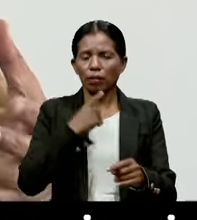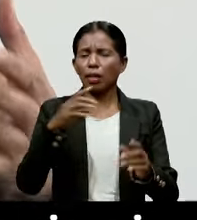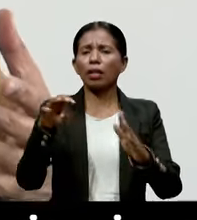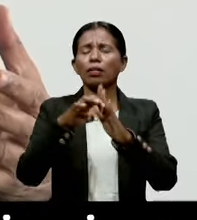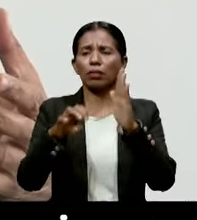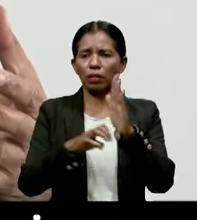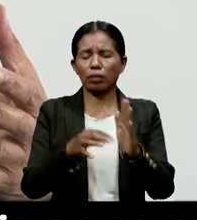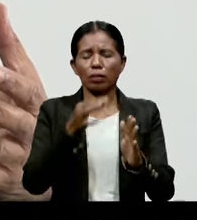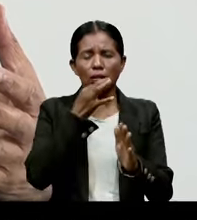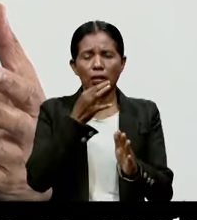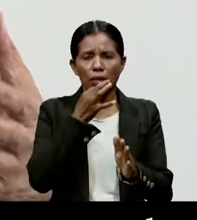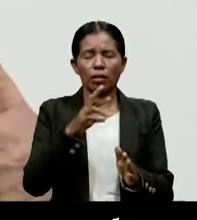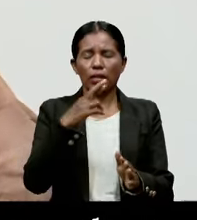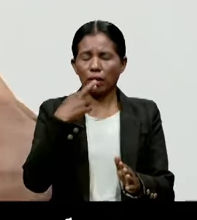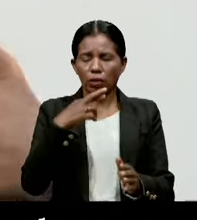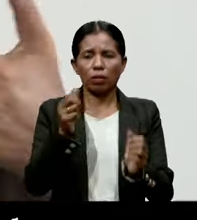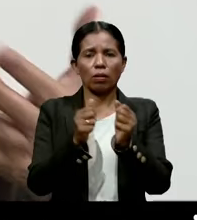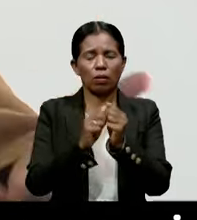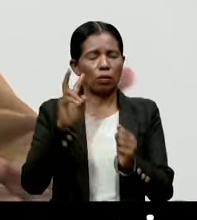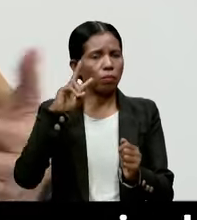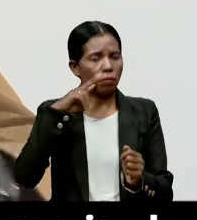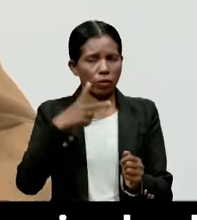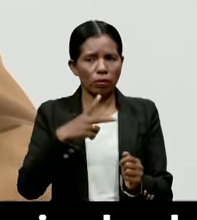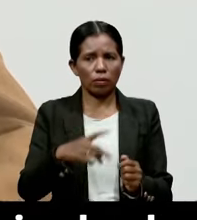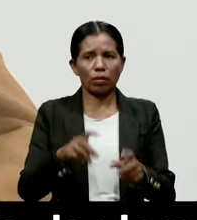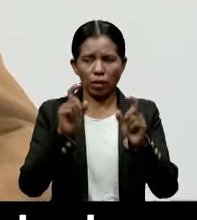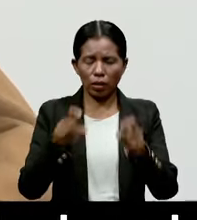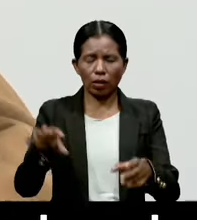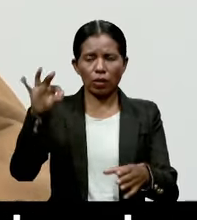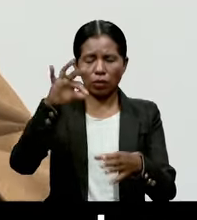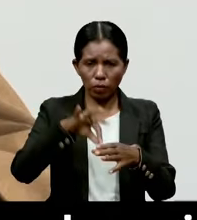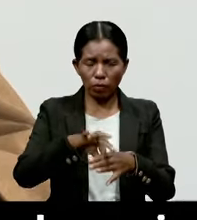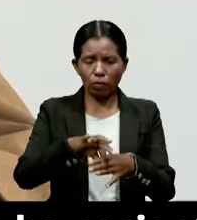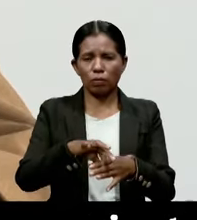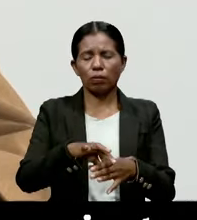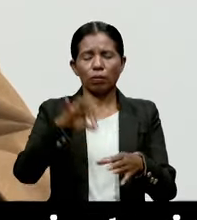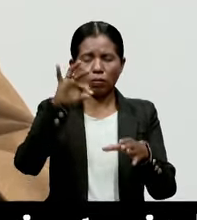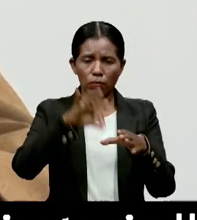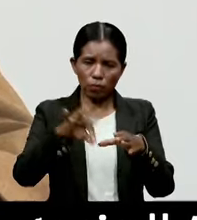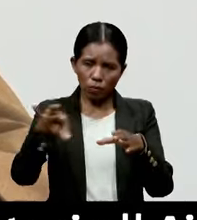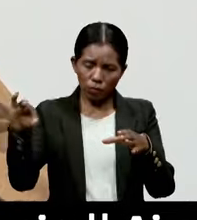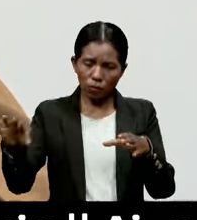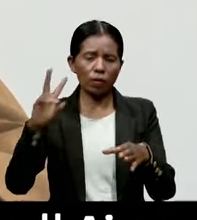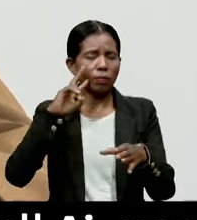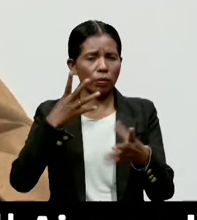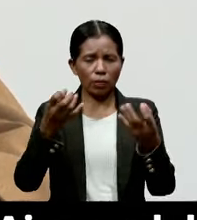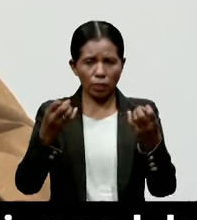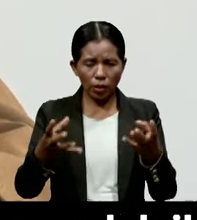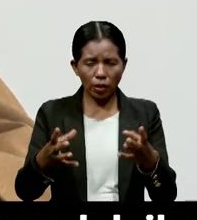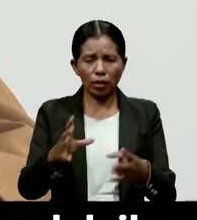hang itu moro tahan det. Tambah deh, tem que halo agricultura ira produtiva, acontece, tem que ir a políticas nacionais.